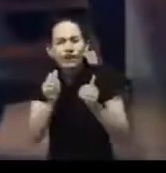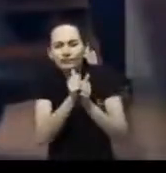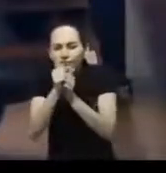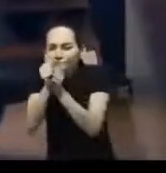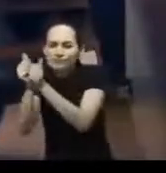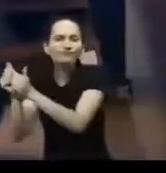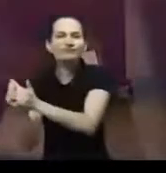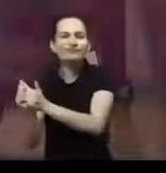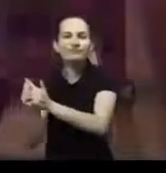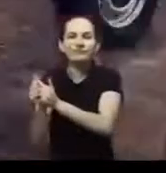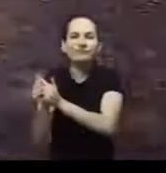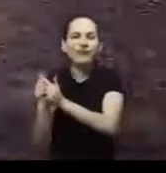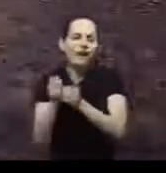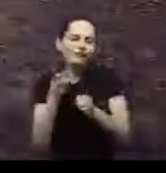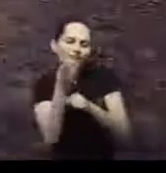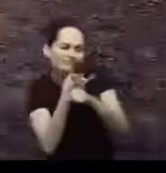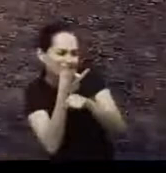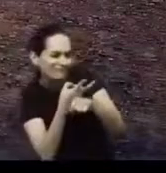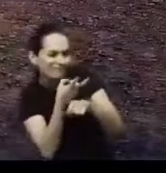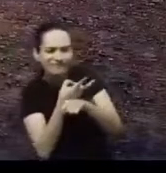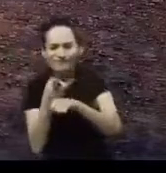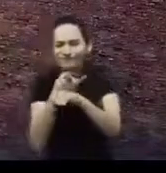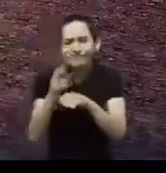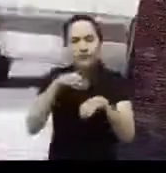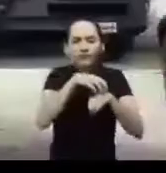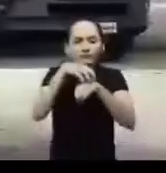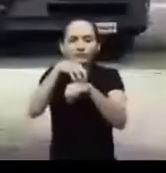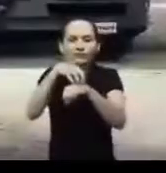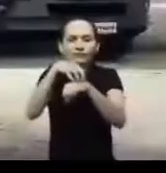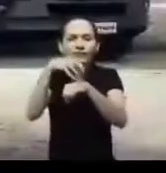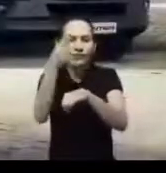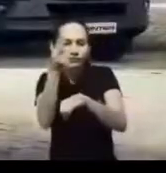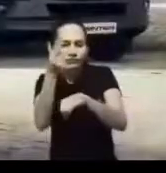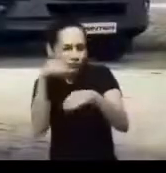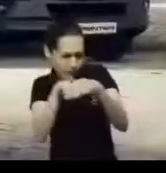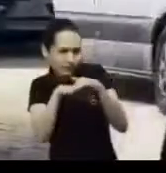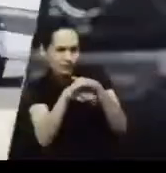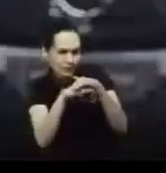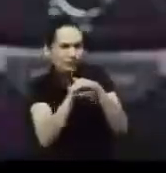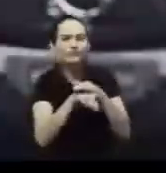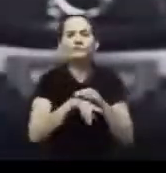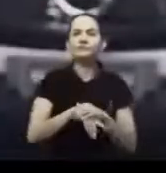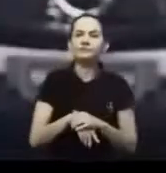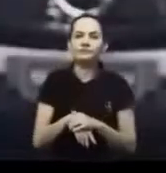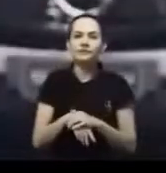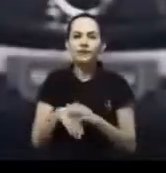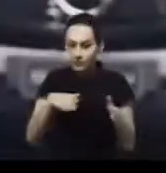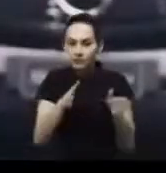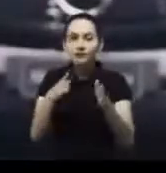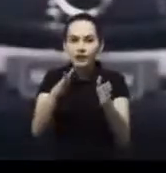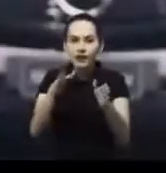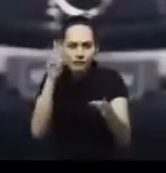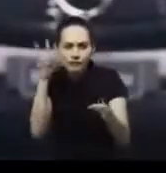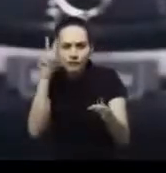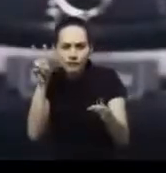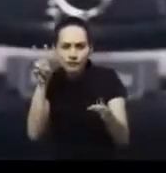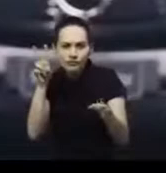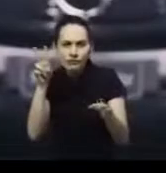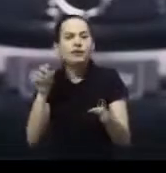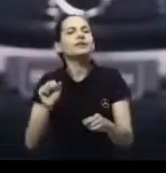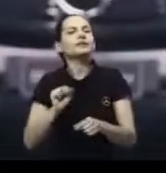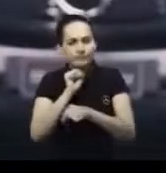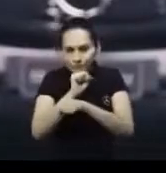brasileiros em busca por eficiência em seu transporte e rentabilidade para o seu negócio essa trajetória nos torna